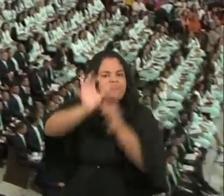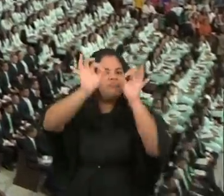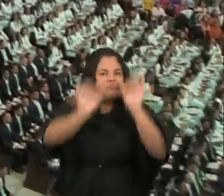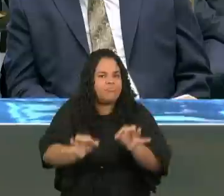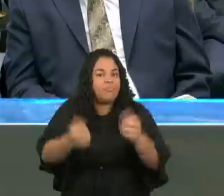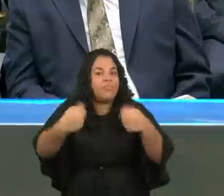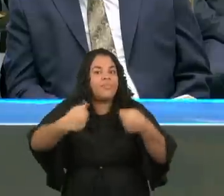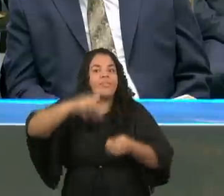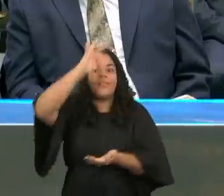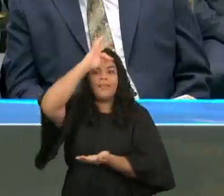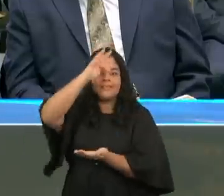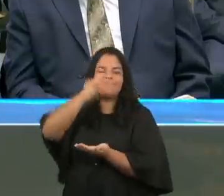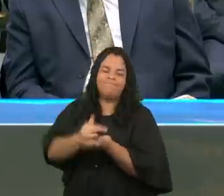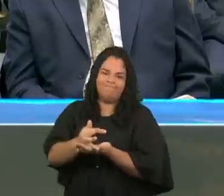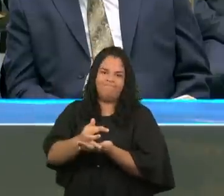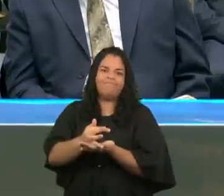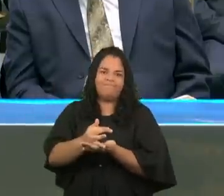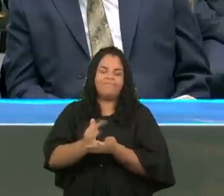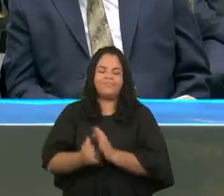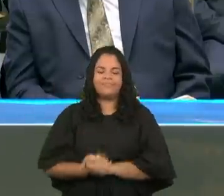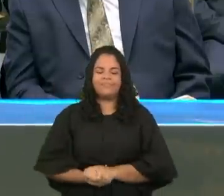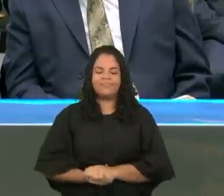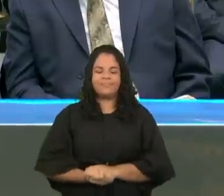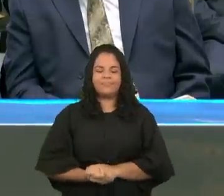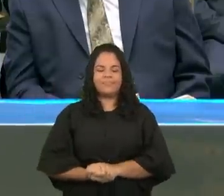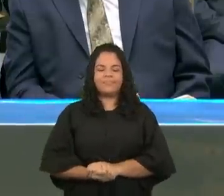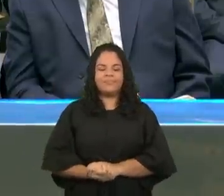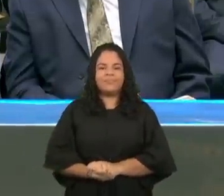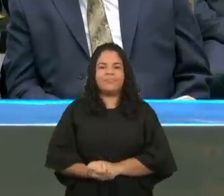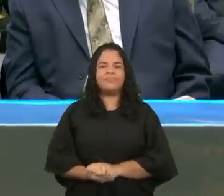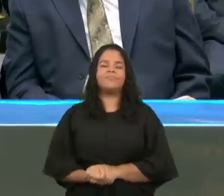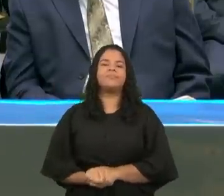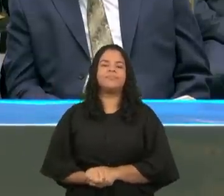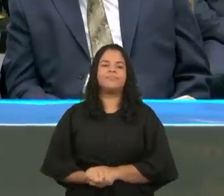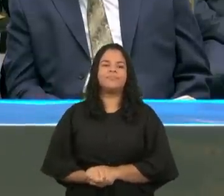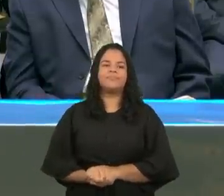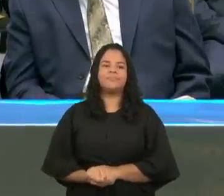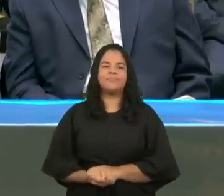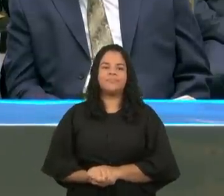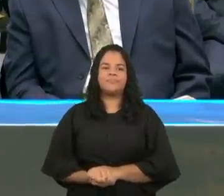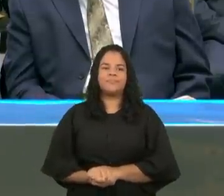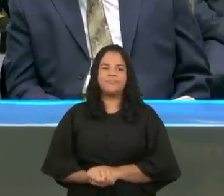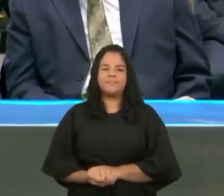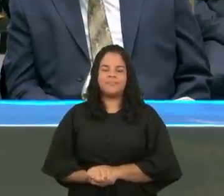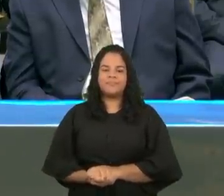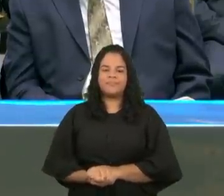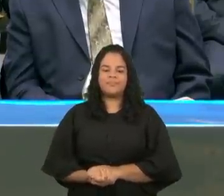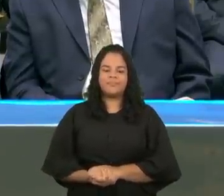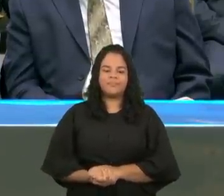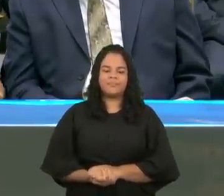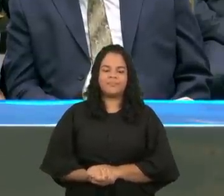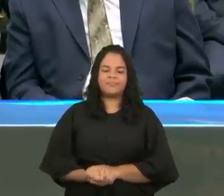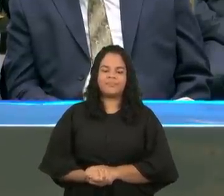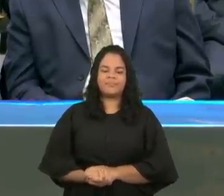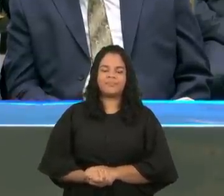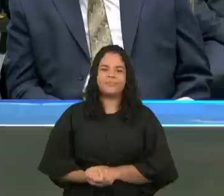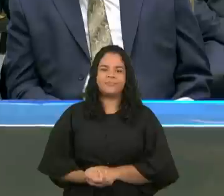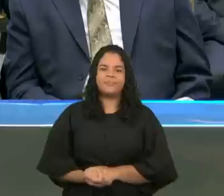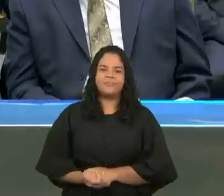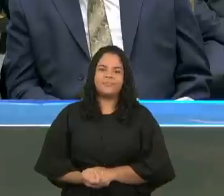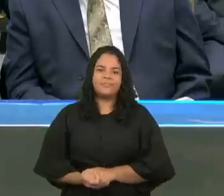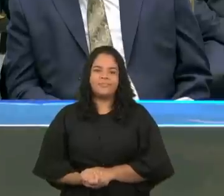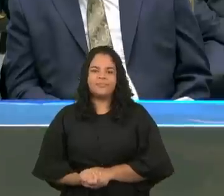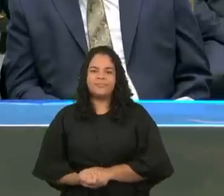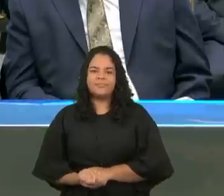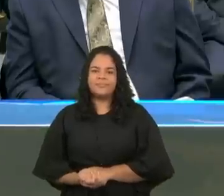A palavra de hoje à noite, assim como todo mensageiro, trouxe uma abordagem diferente a este tema.